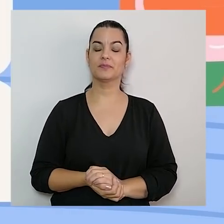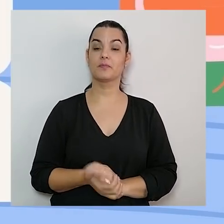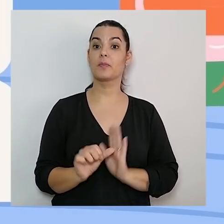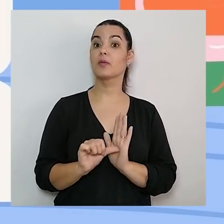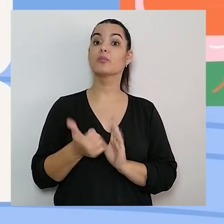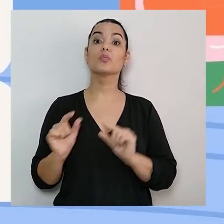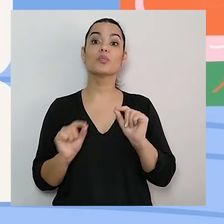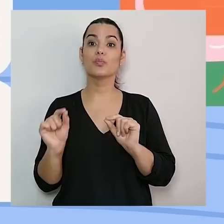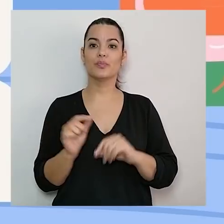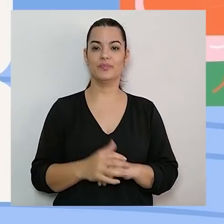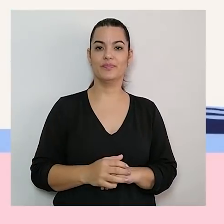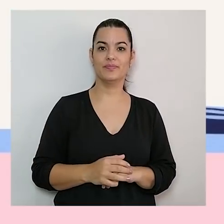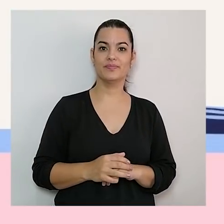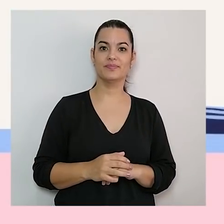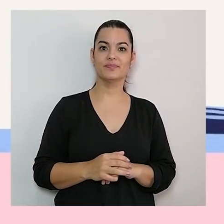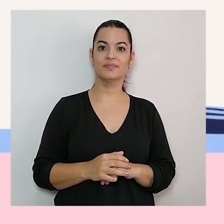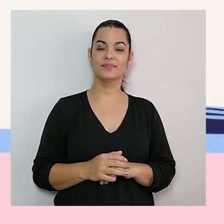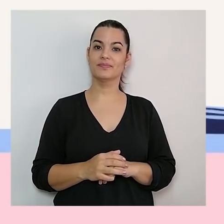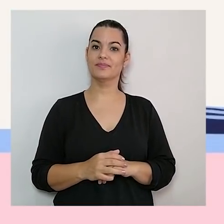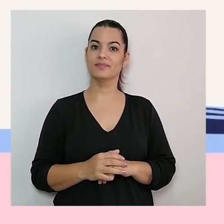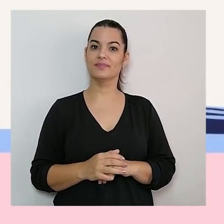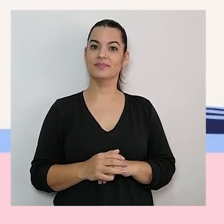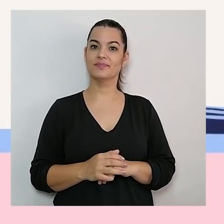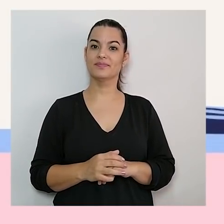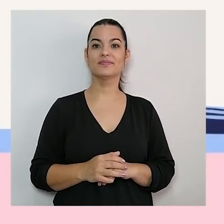A primeira coisa é